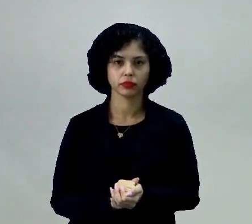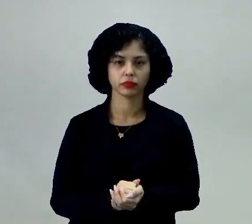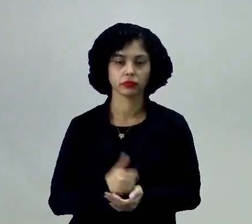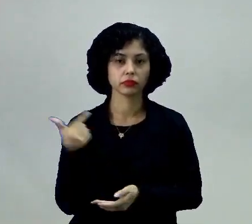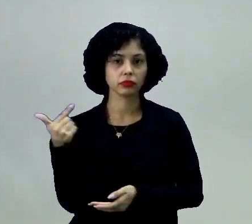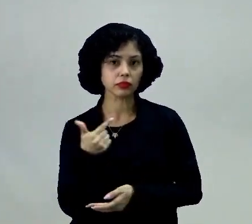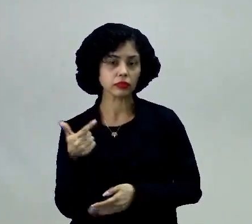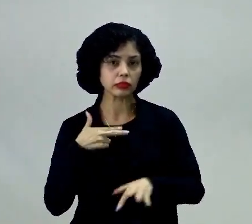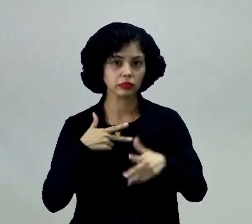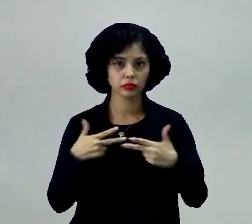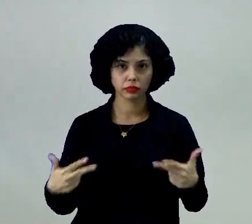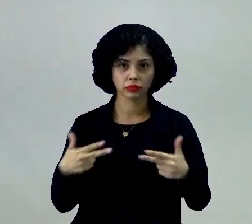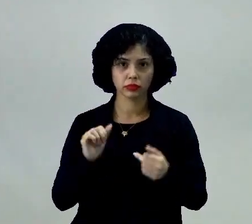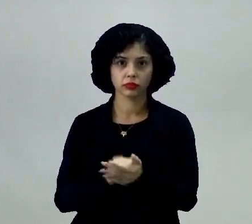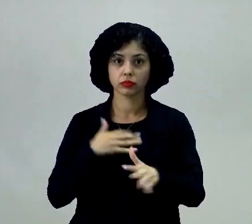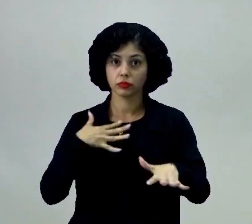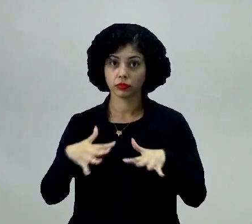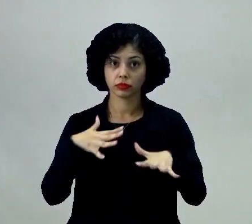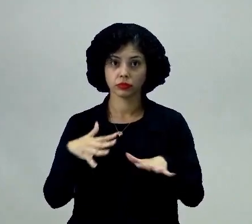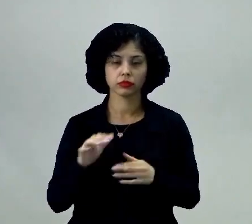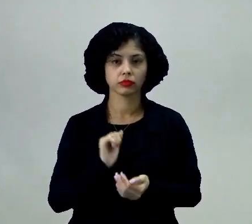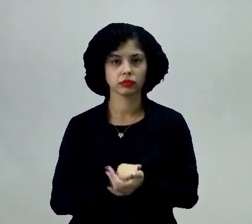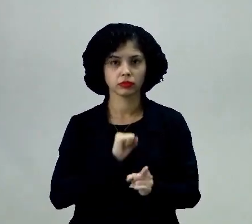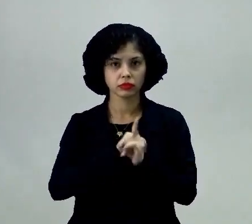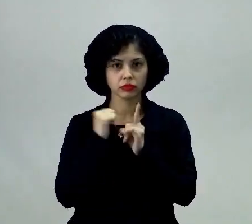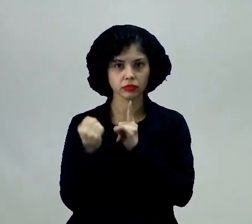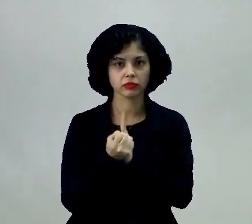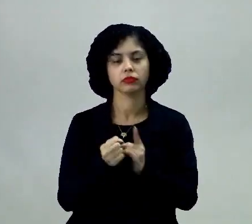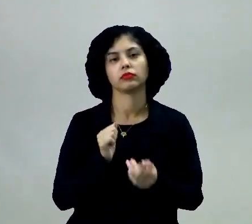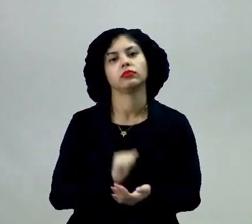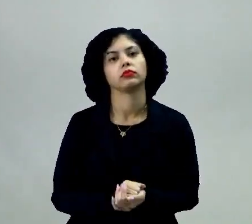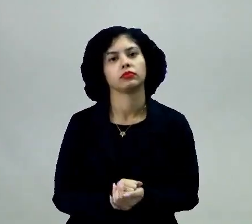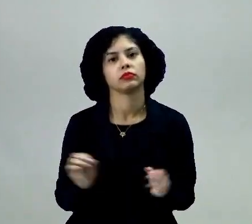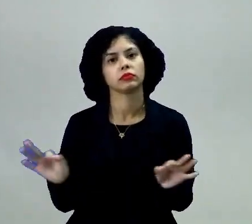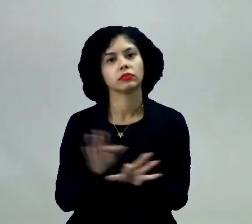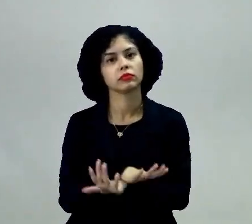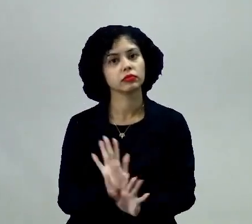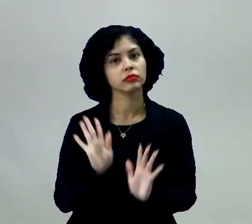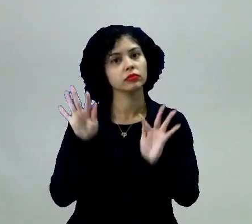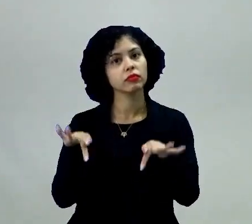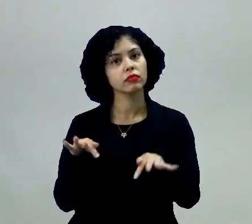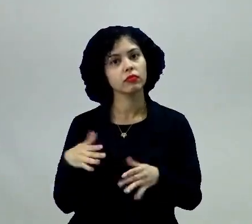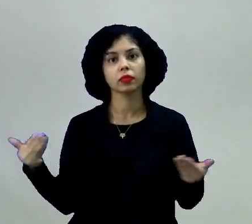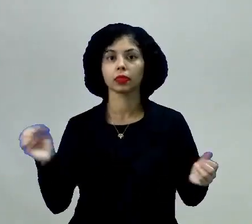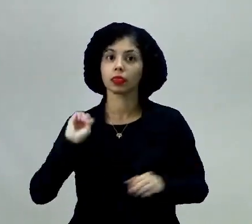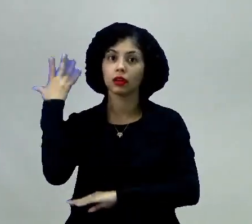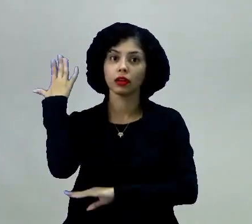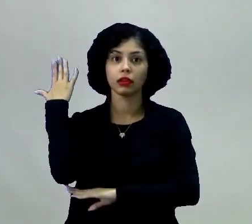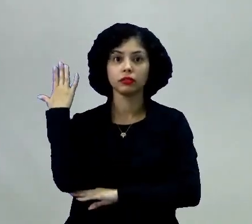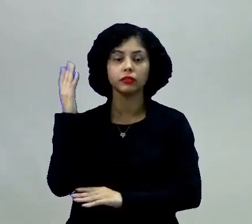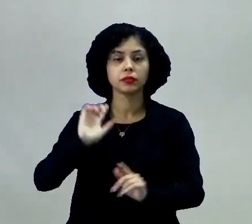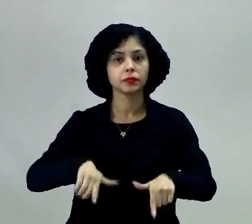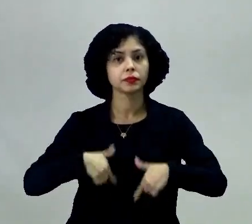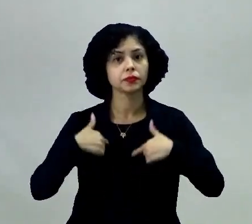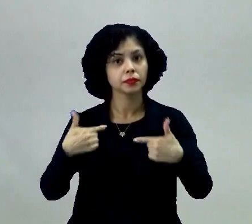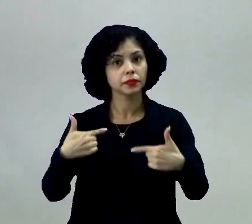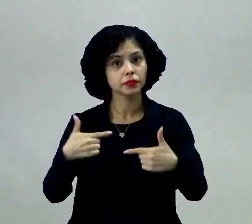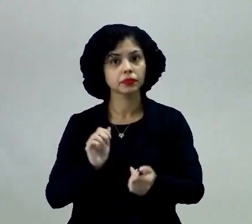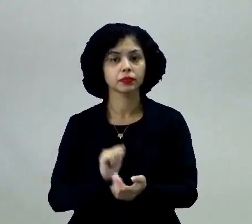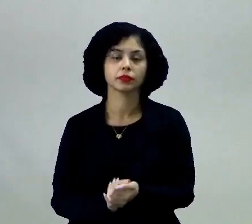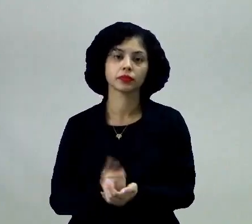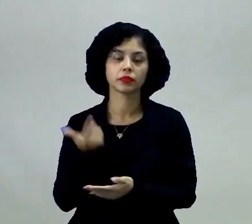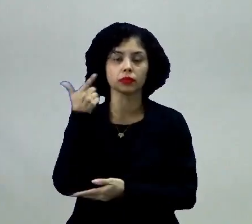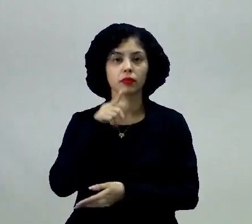coisa, os movimentos sociais, eles acabam, digamos assim, atuando na defesa e